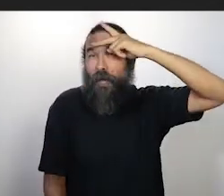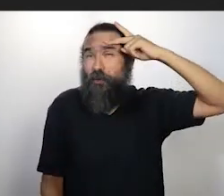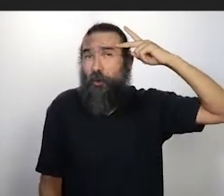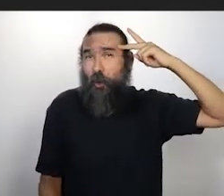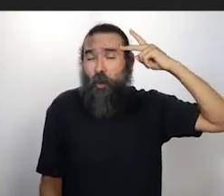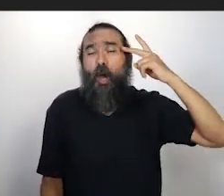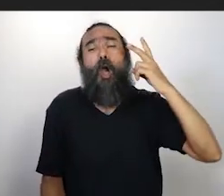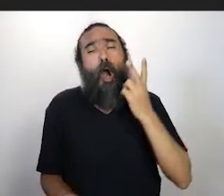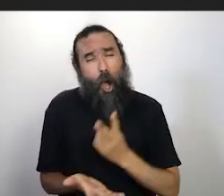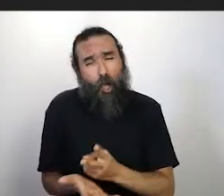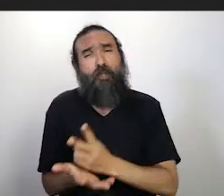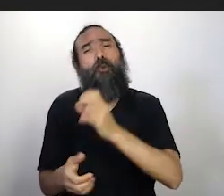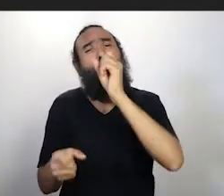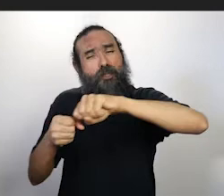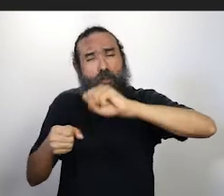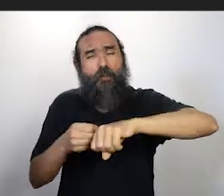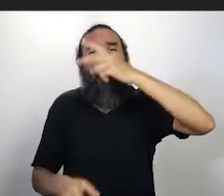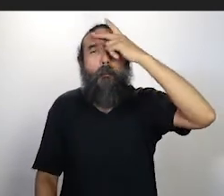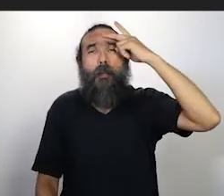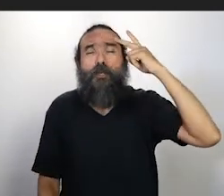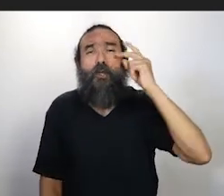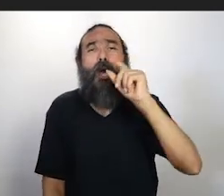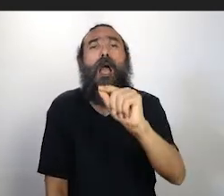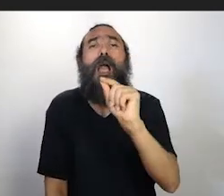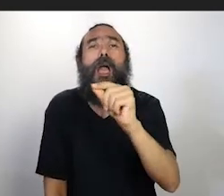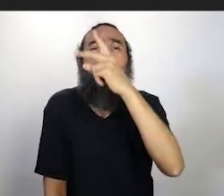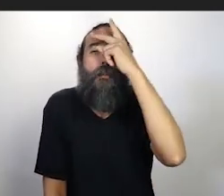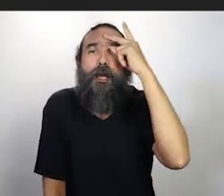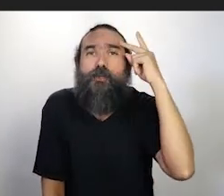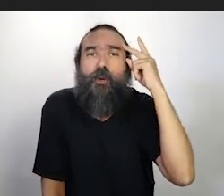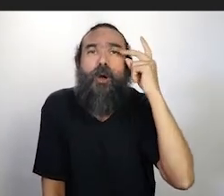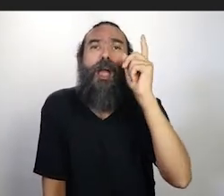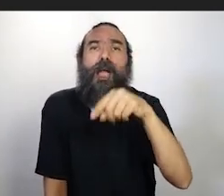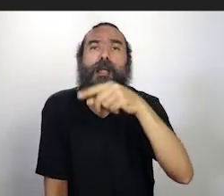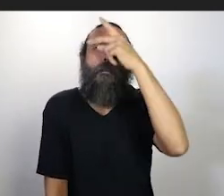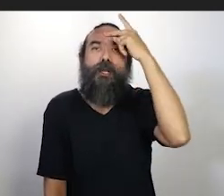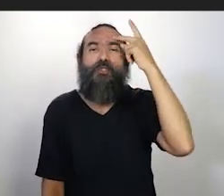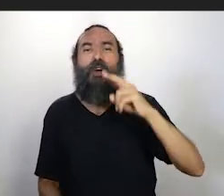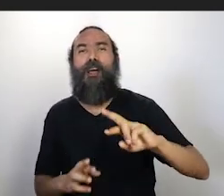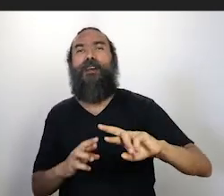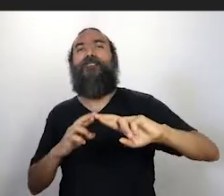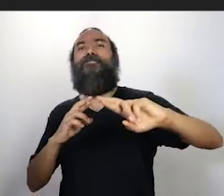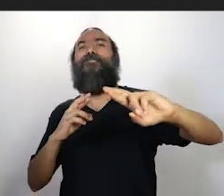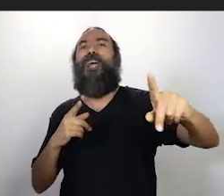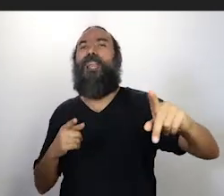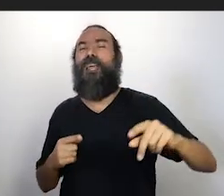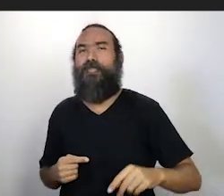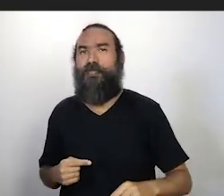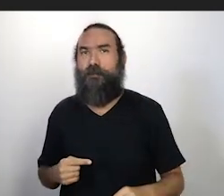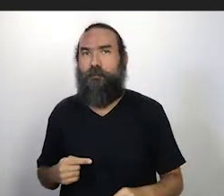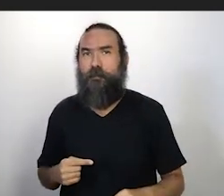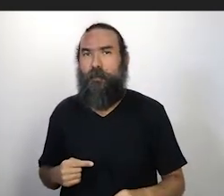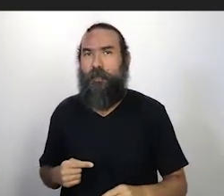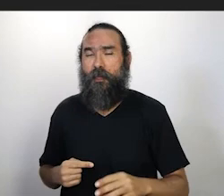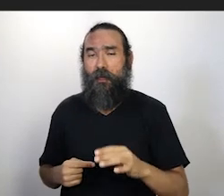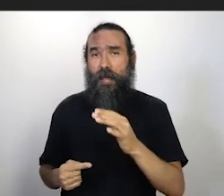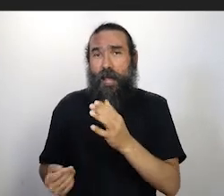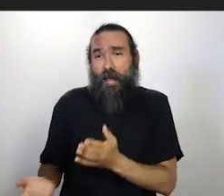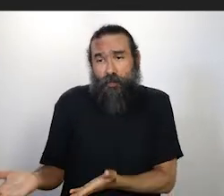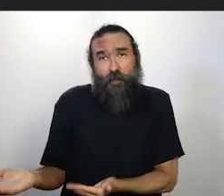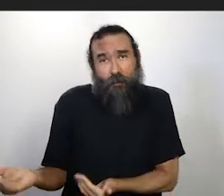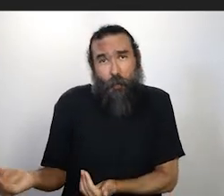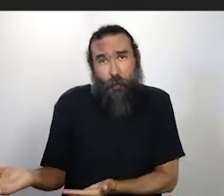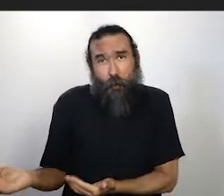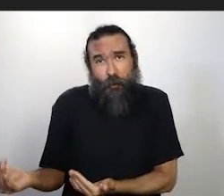um tipo de gente, o tipo oposto àqueles que dominam a nossa sociedade. A juventude brasileira,